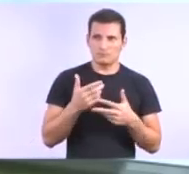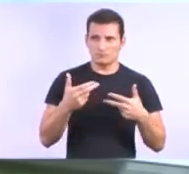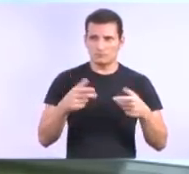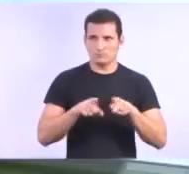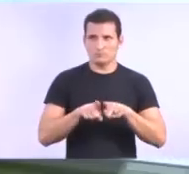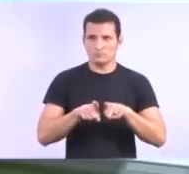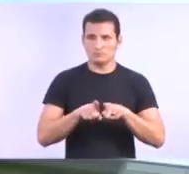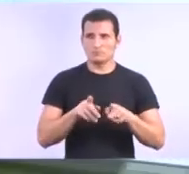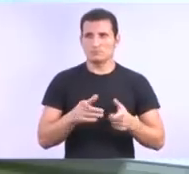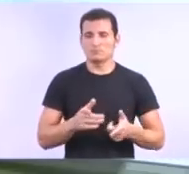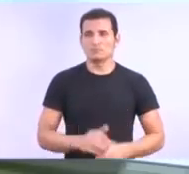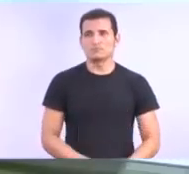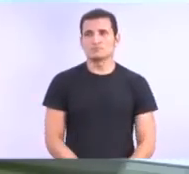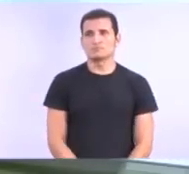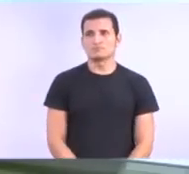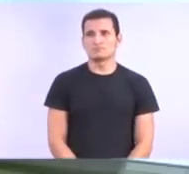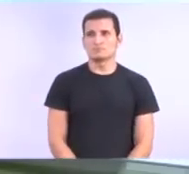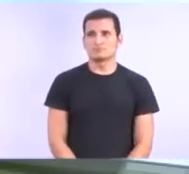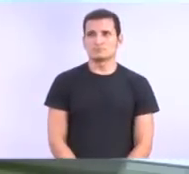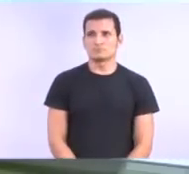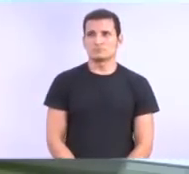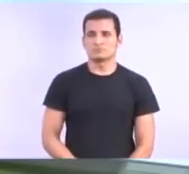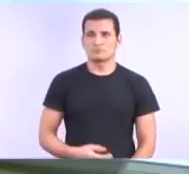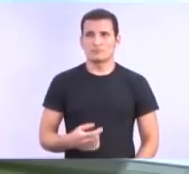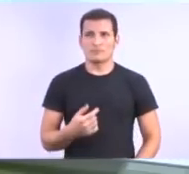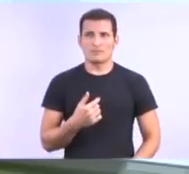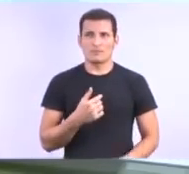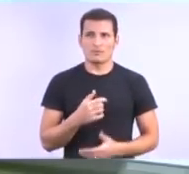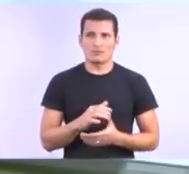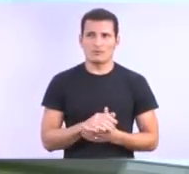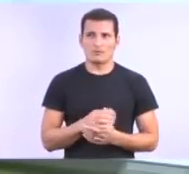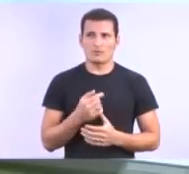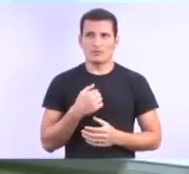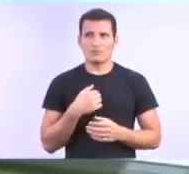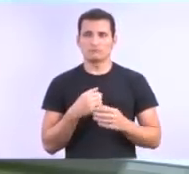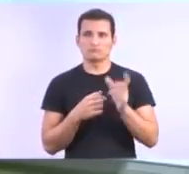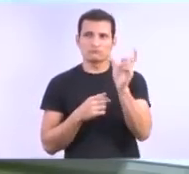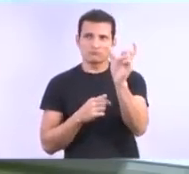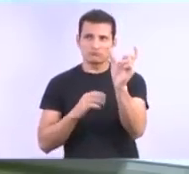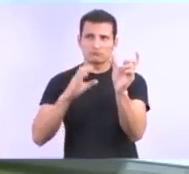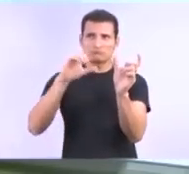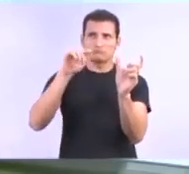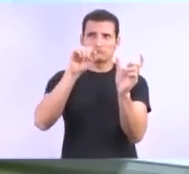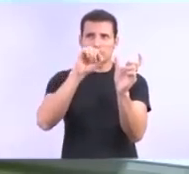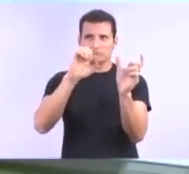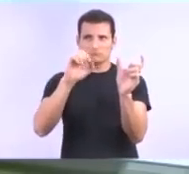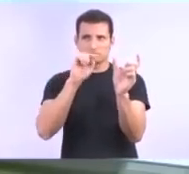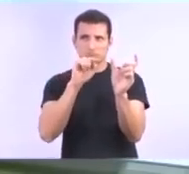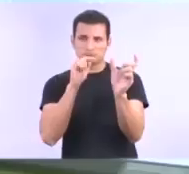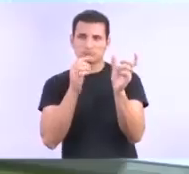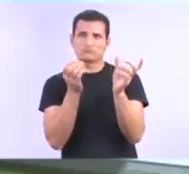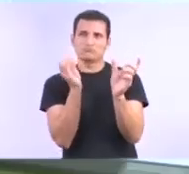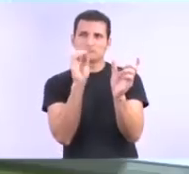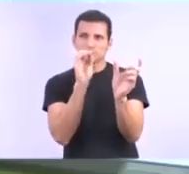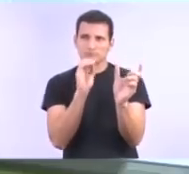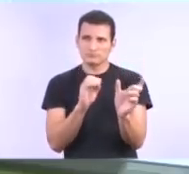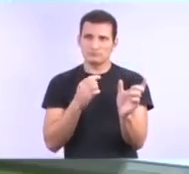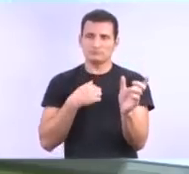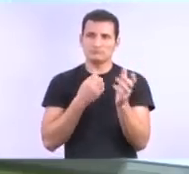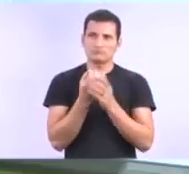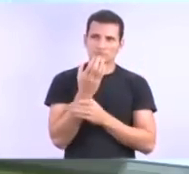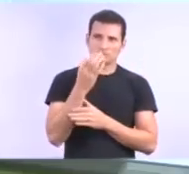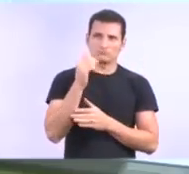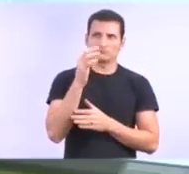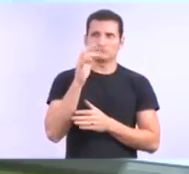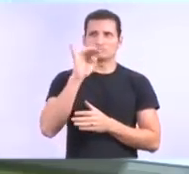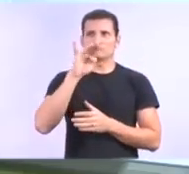seguinte: eu estou colocando essas classes, os meus alunos sempre perguntam, eu estou criando classes, estou criando atributos,